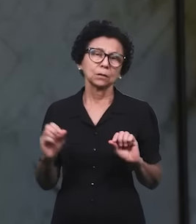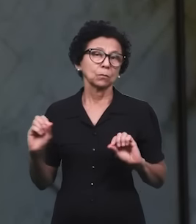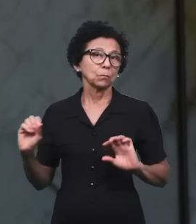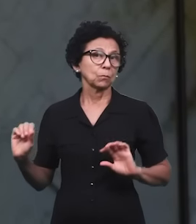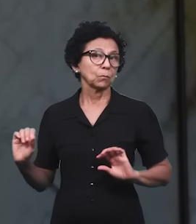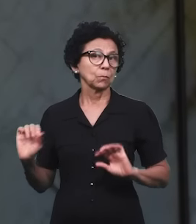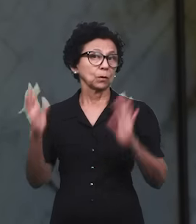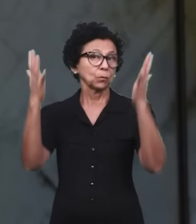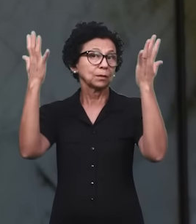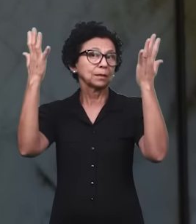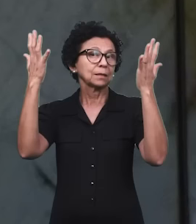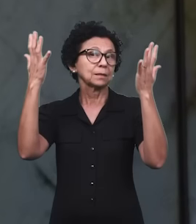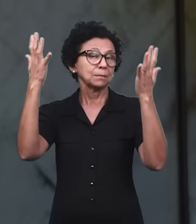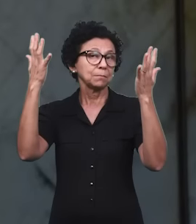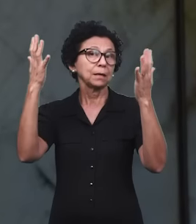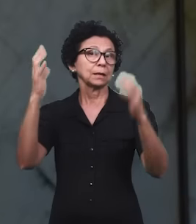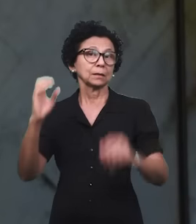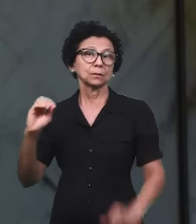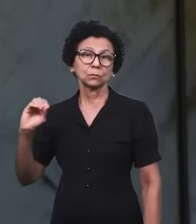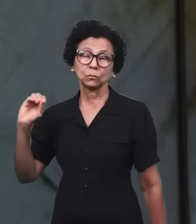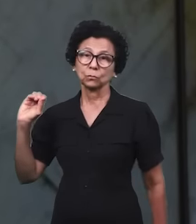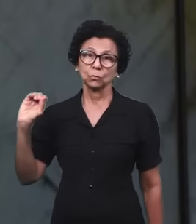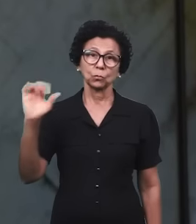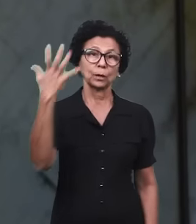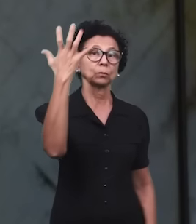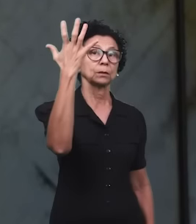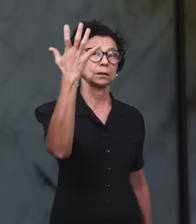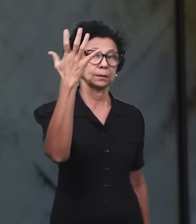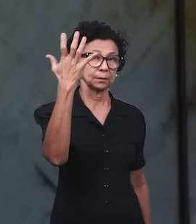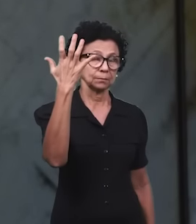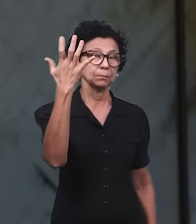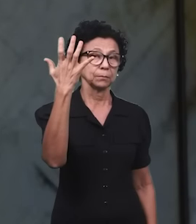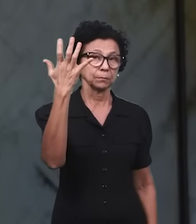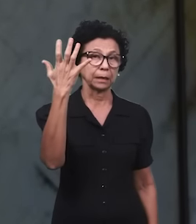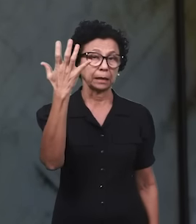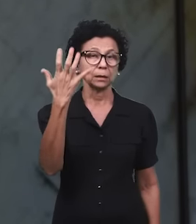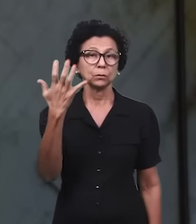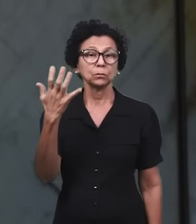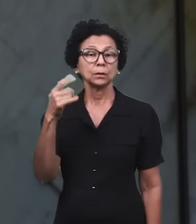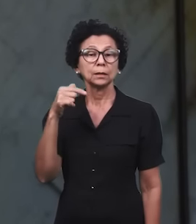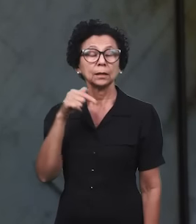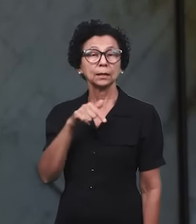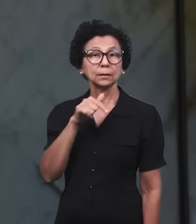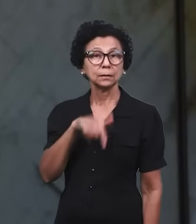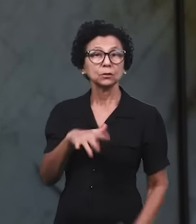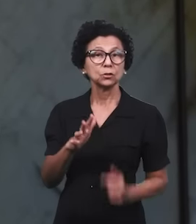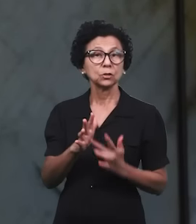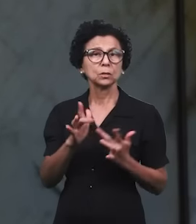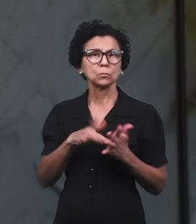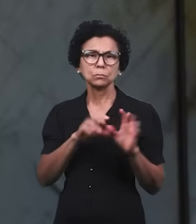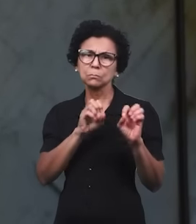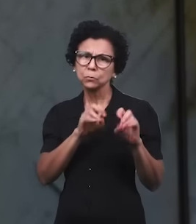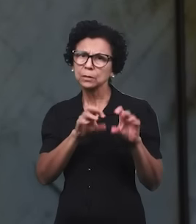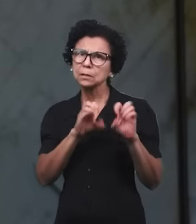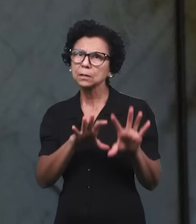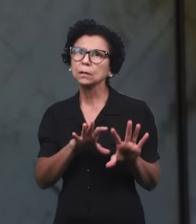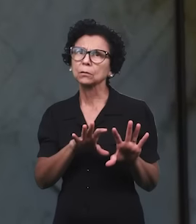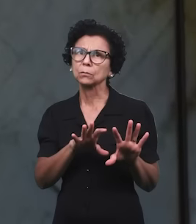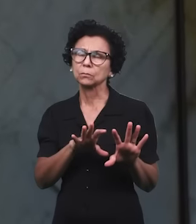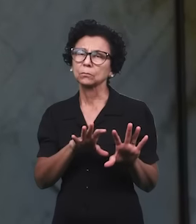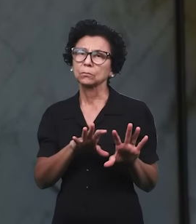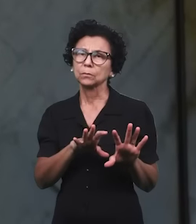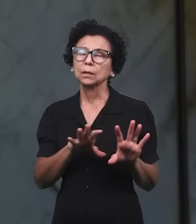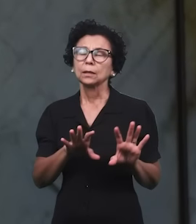evento que estava acontecendo e um ensinamento que o Senhor Jesus queria trazer ao seu povo.